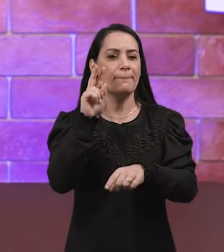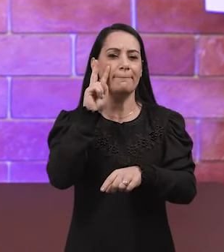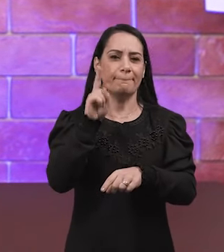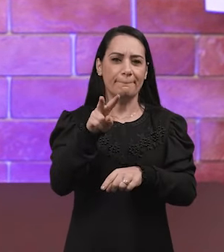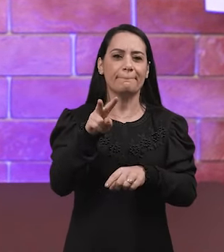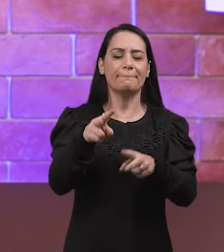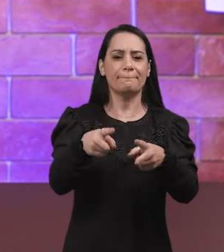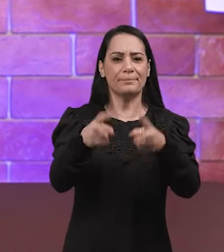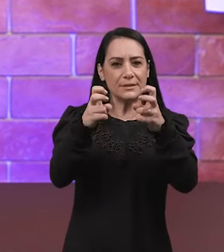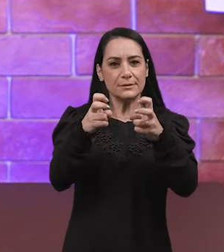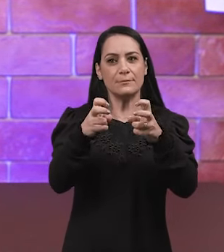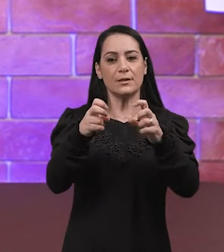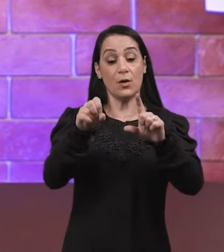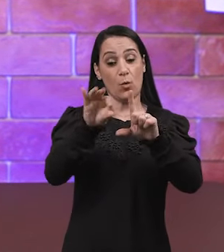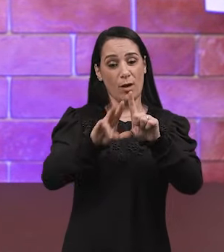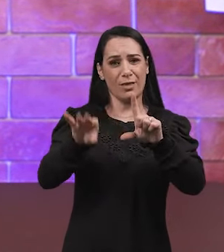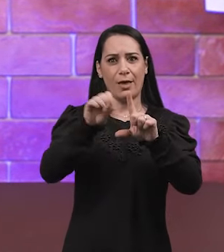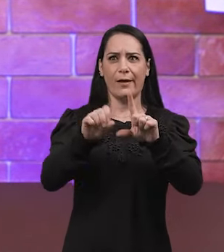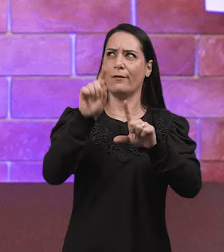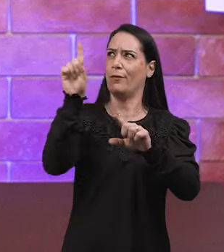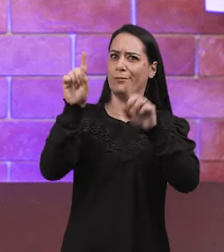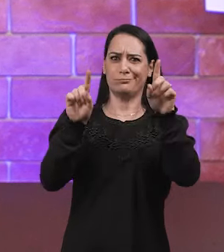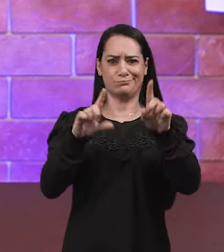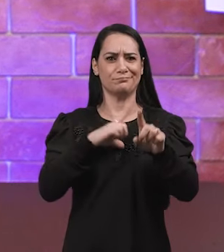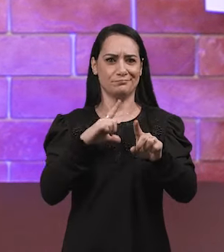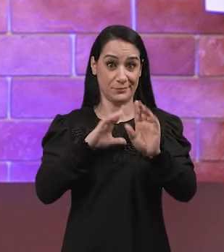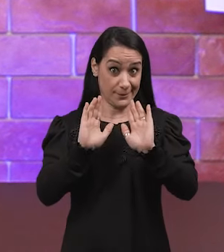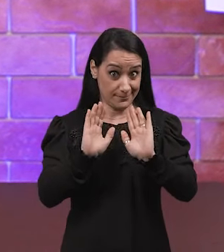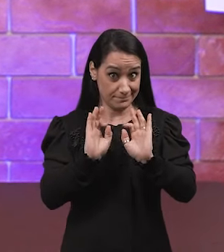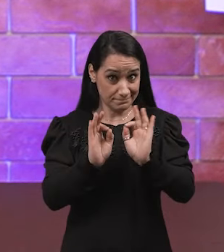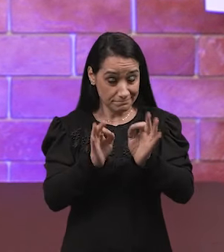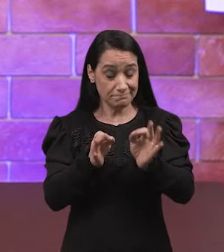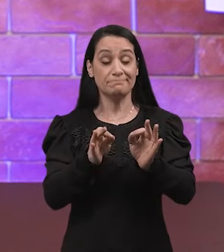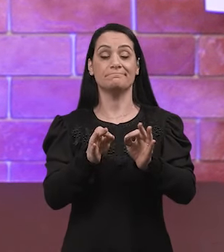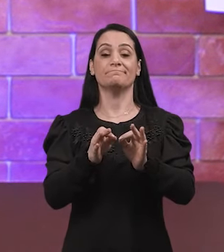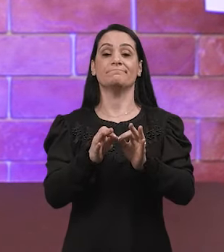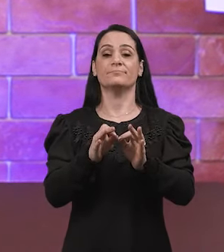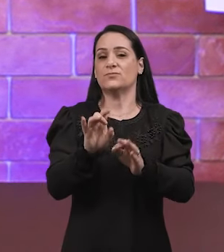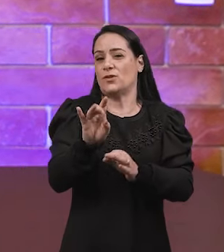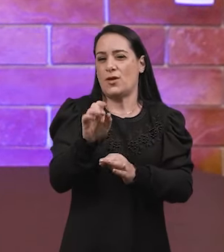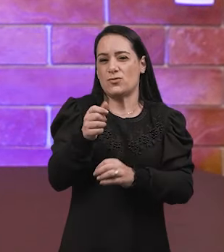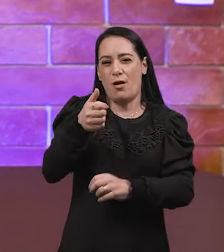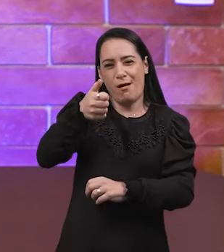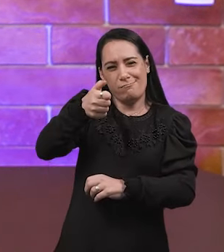monitor, você deve ter percebido que deixamos um QR Code em algum local aqui na tela,